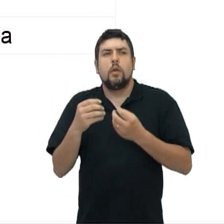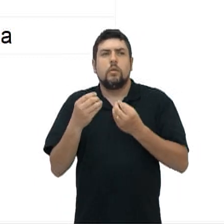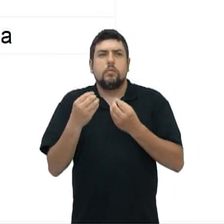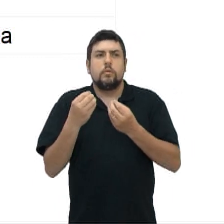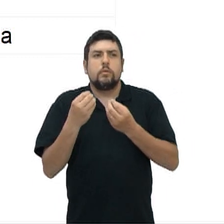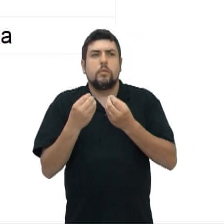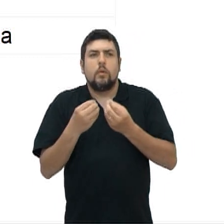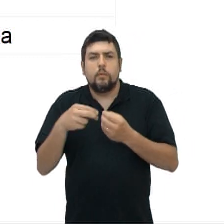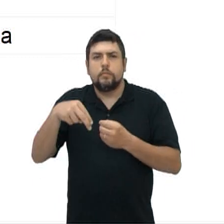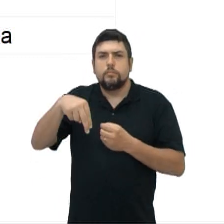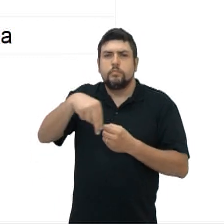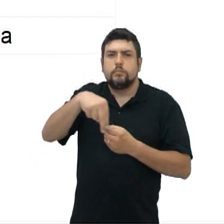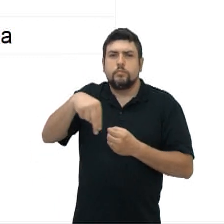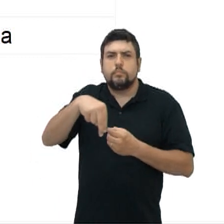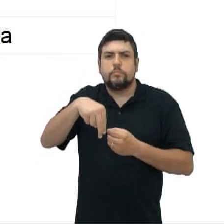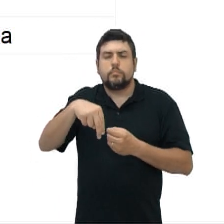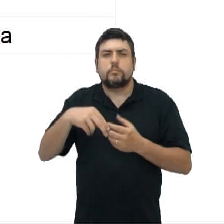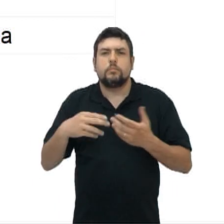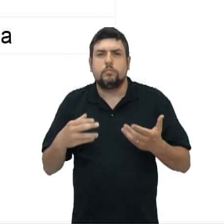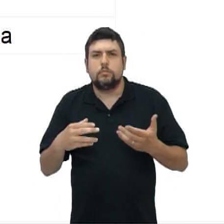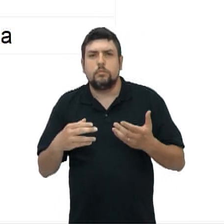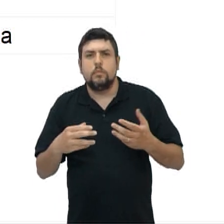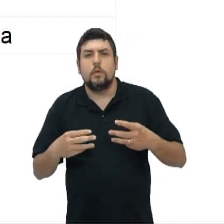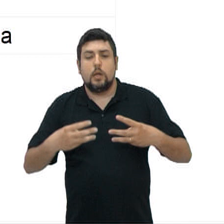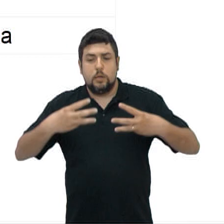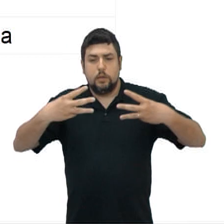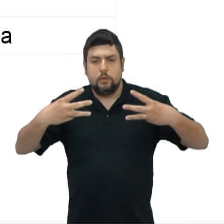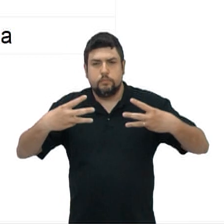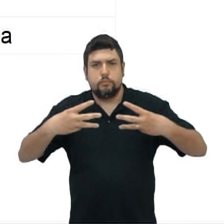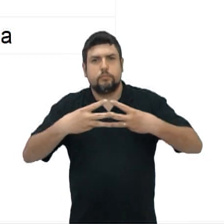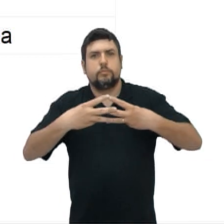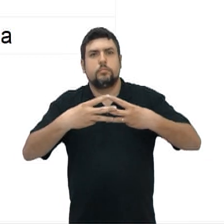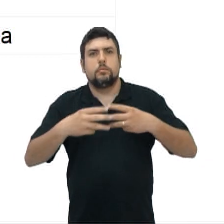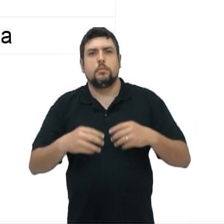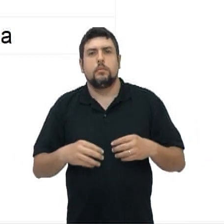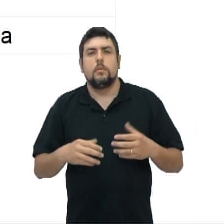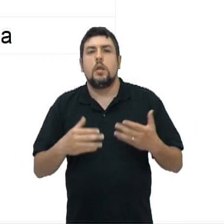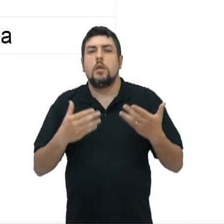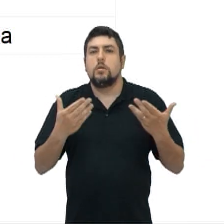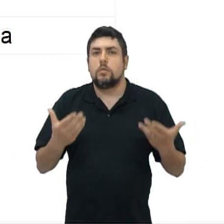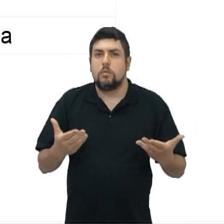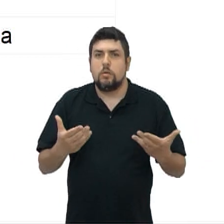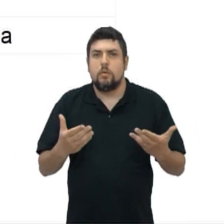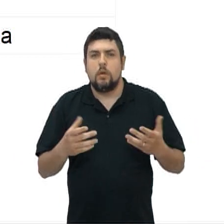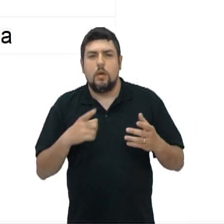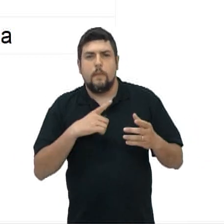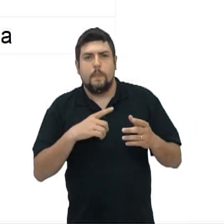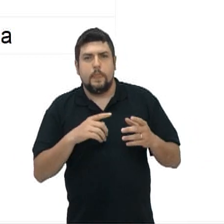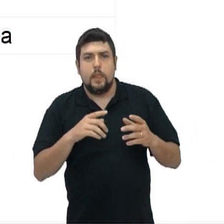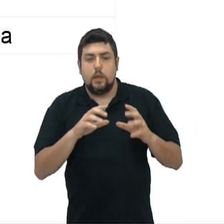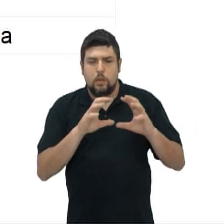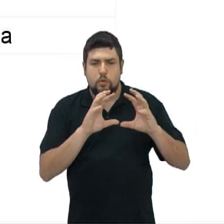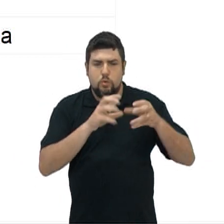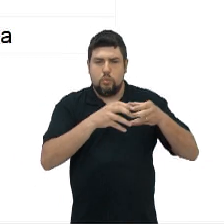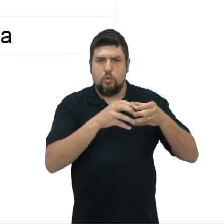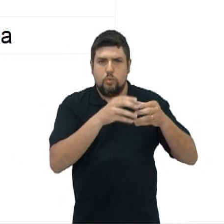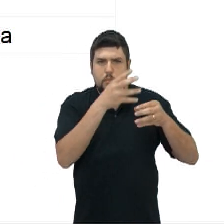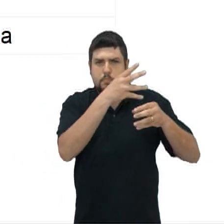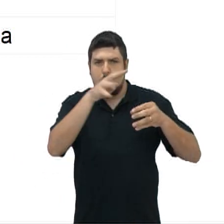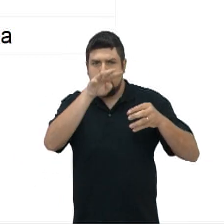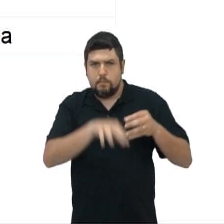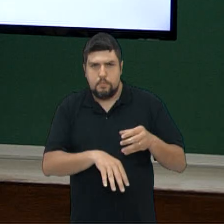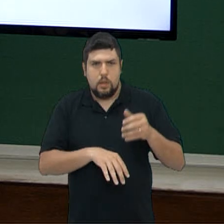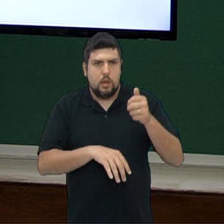resposta é ligação covalente tripla, beleza? Ele é da família 5A ou grupo 15,